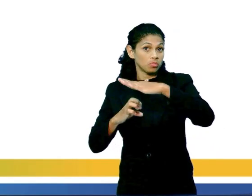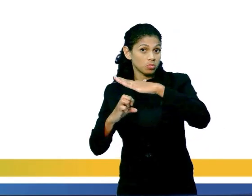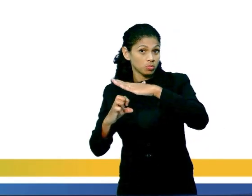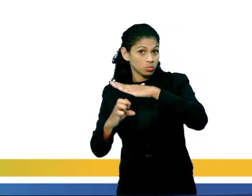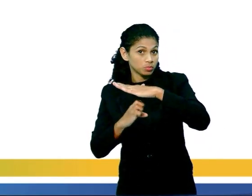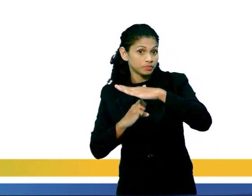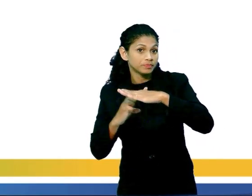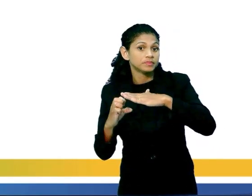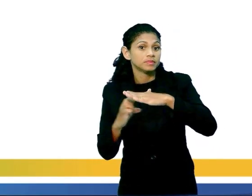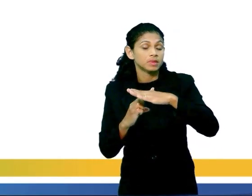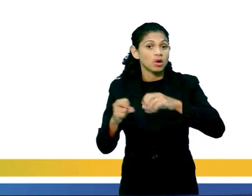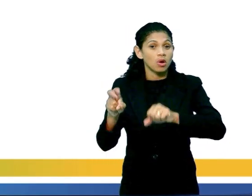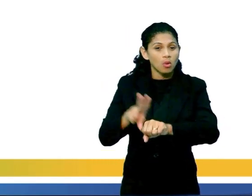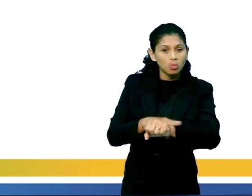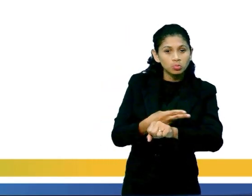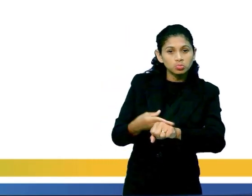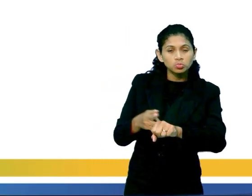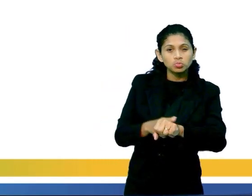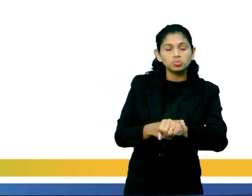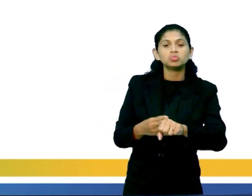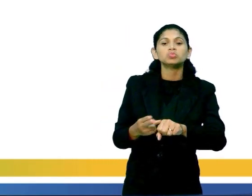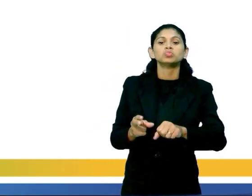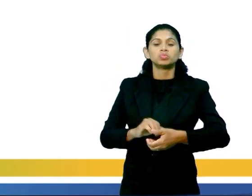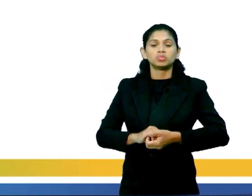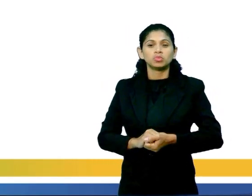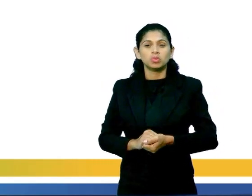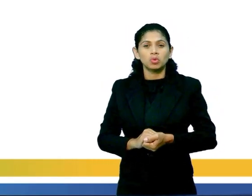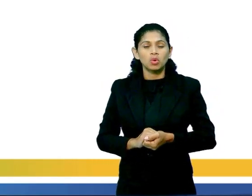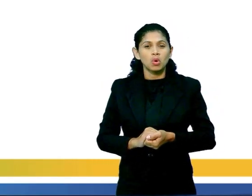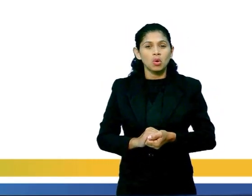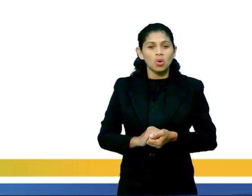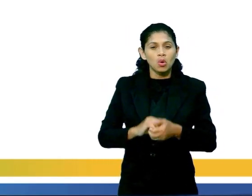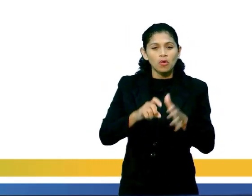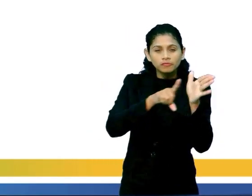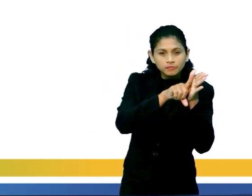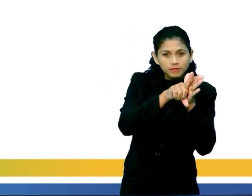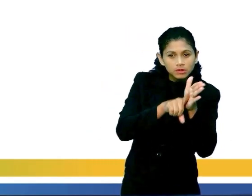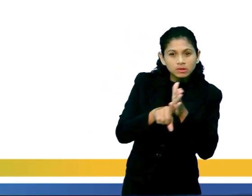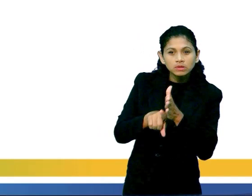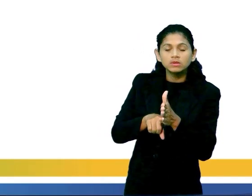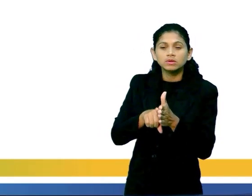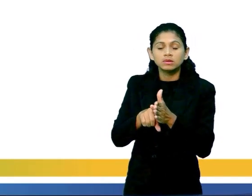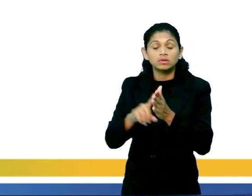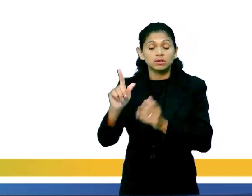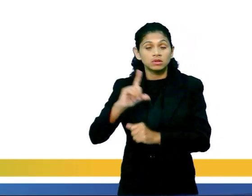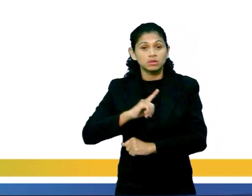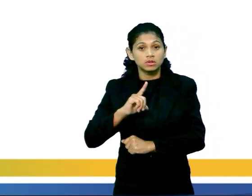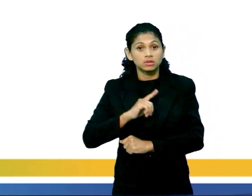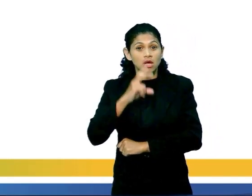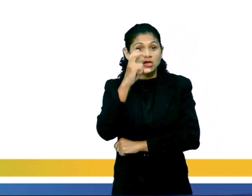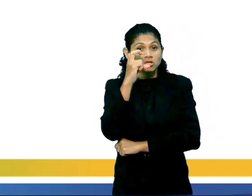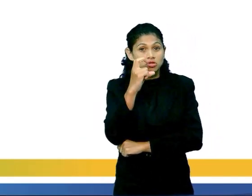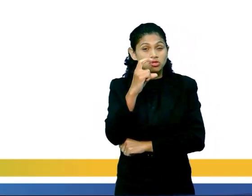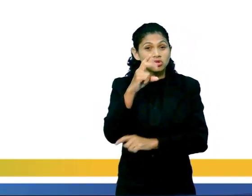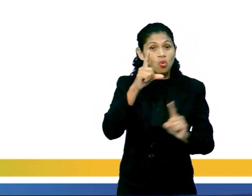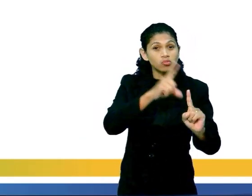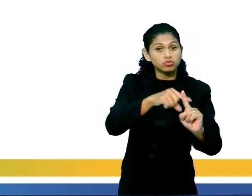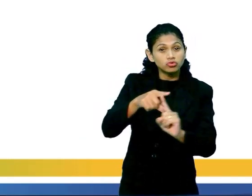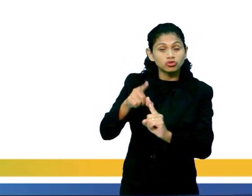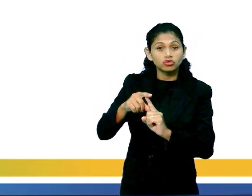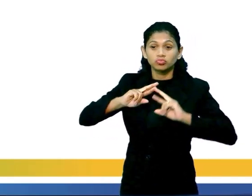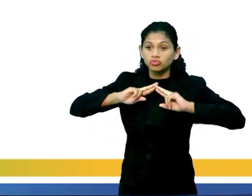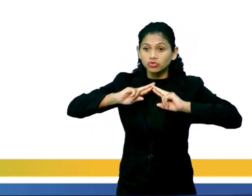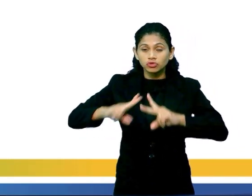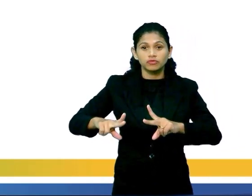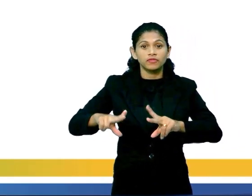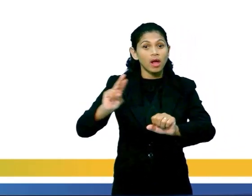chocolates consultou o gerente de produção e verificou que existem 5 tipos diferentes de barras de chocolate que